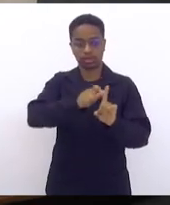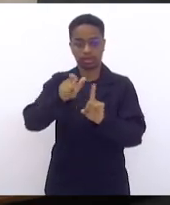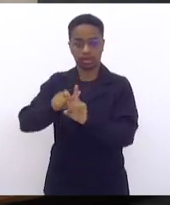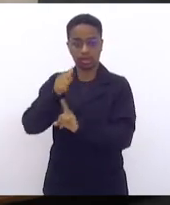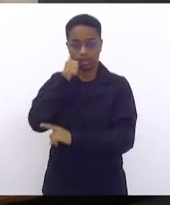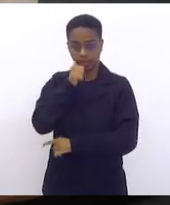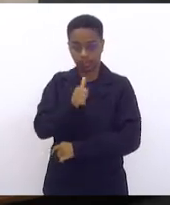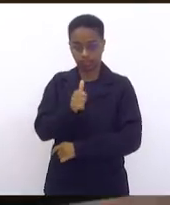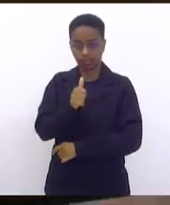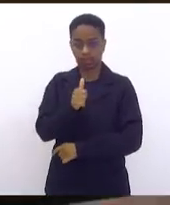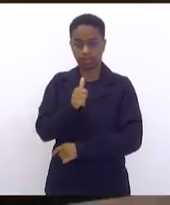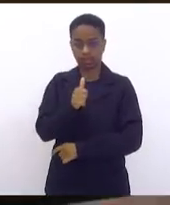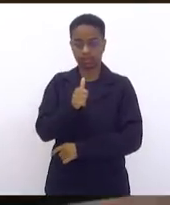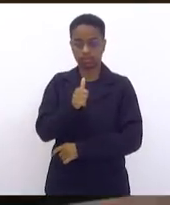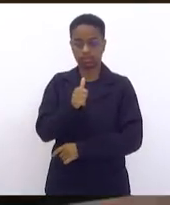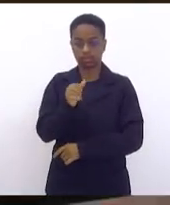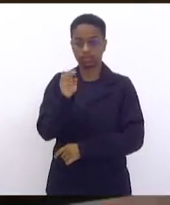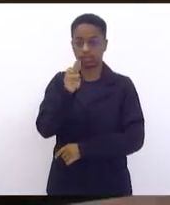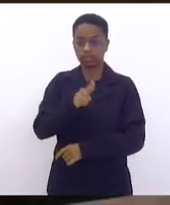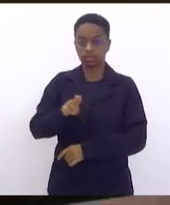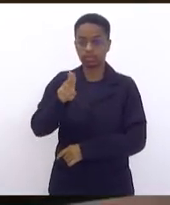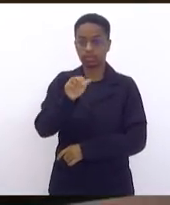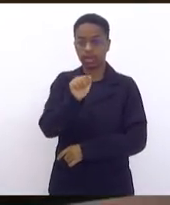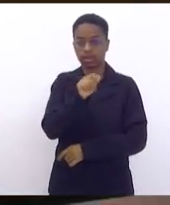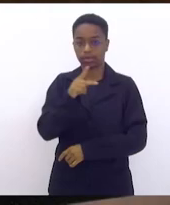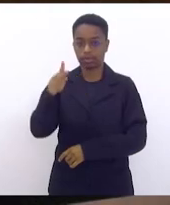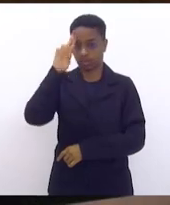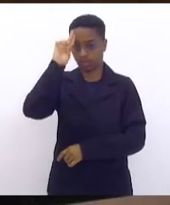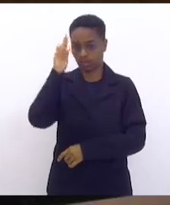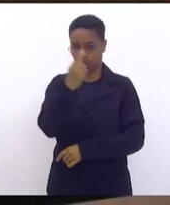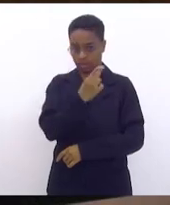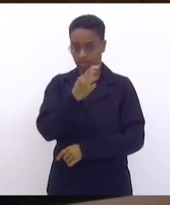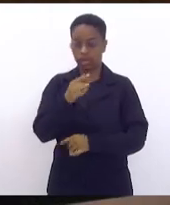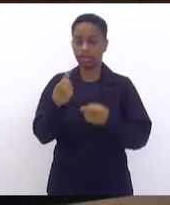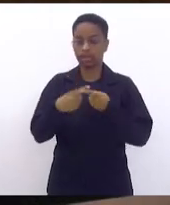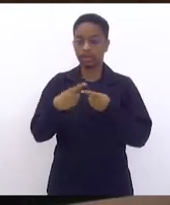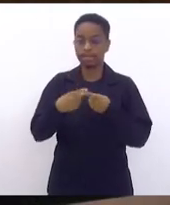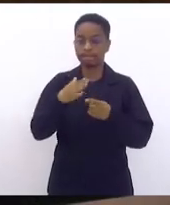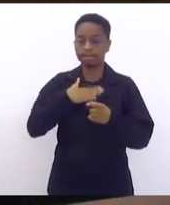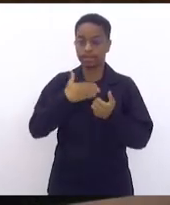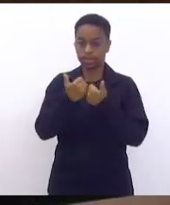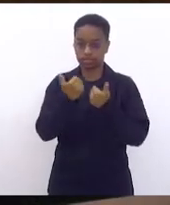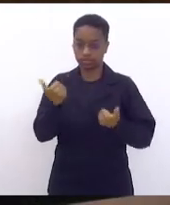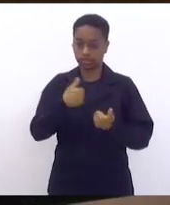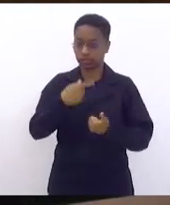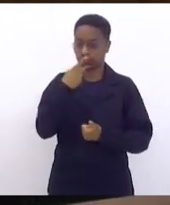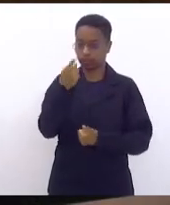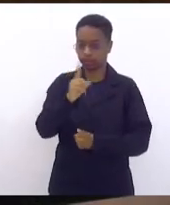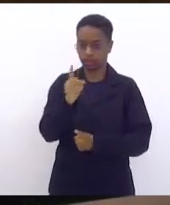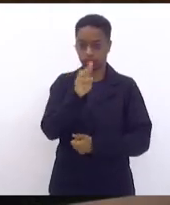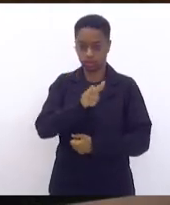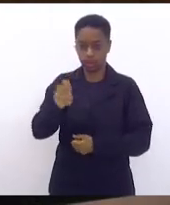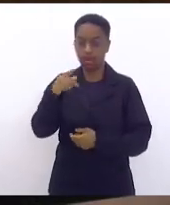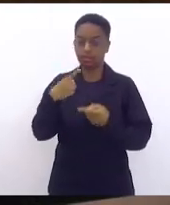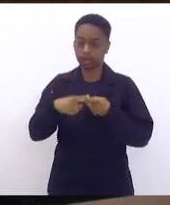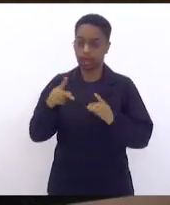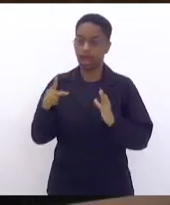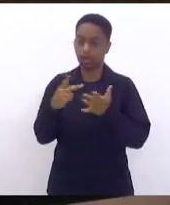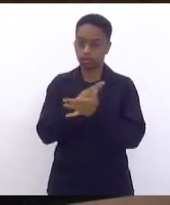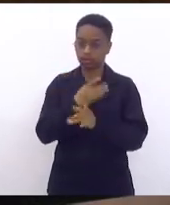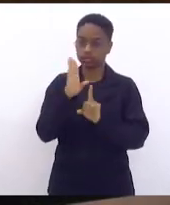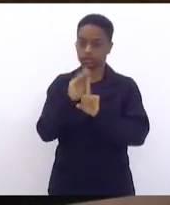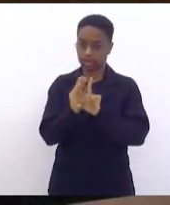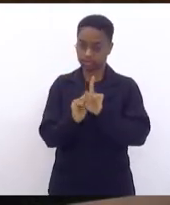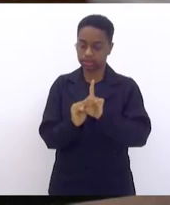que estão fazendo uso do aplicativo Uber. A minha assessora, não vou revelar aqui o nome, foi vítima de